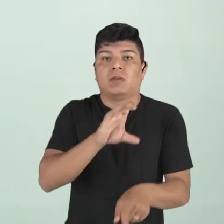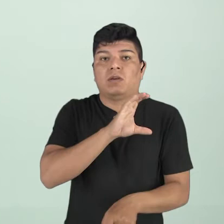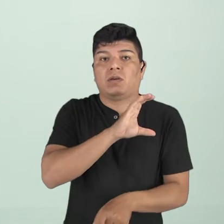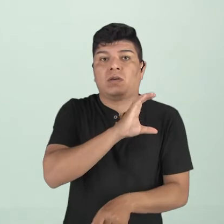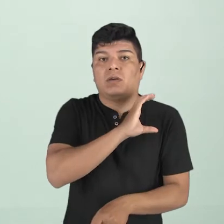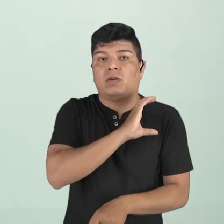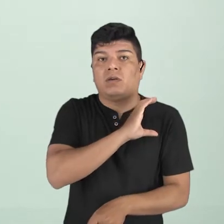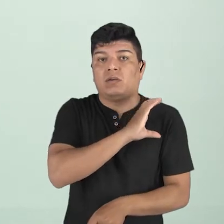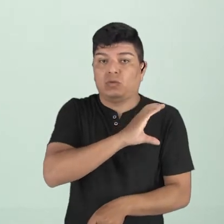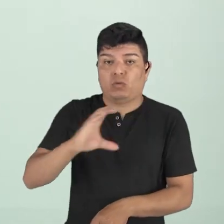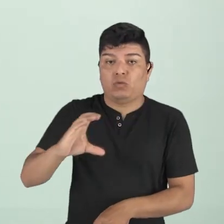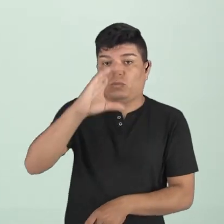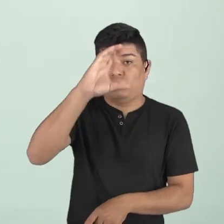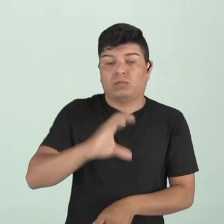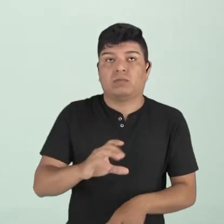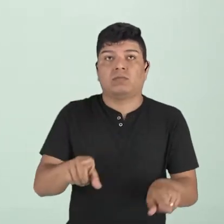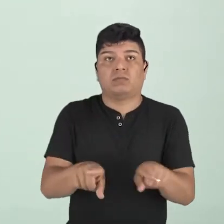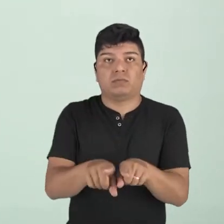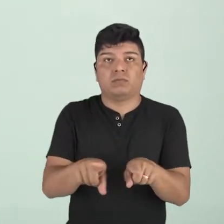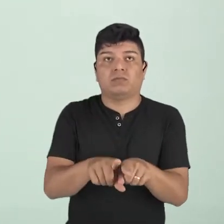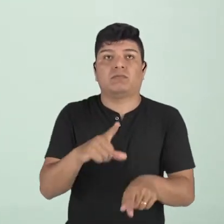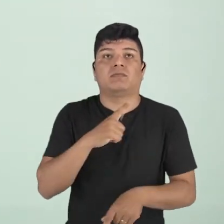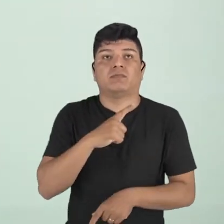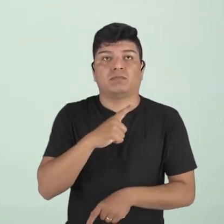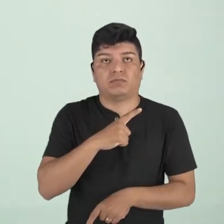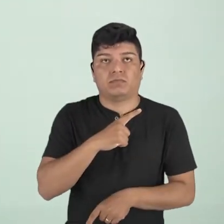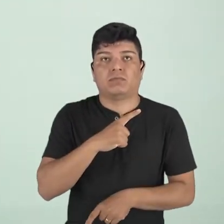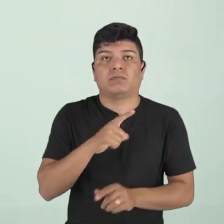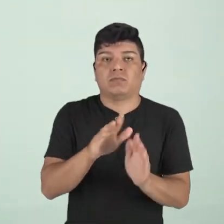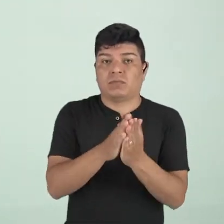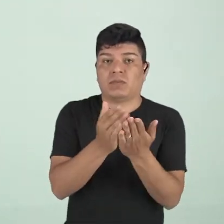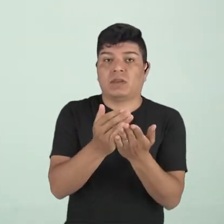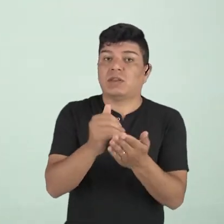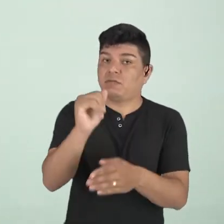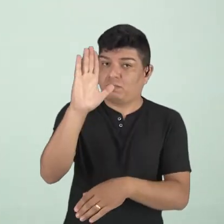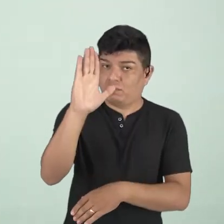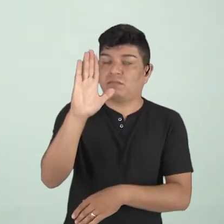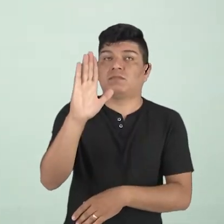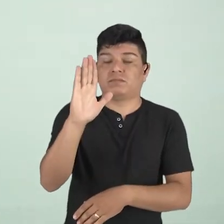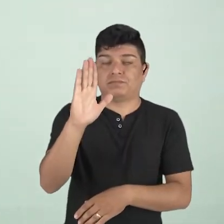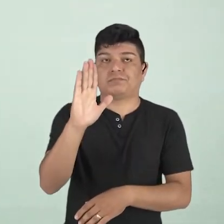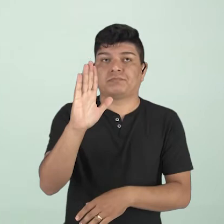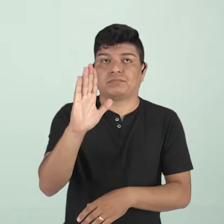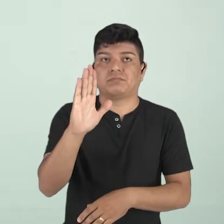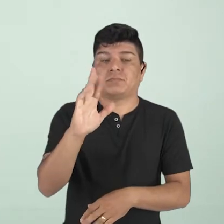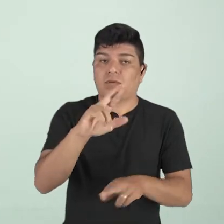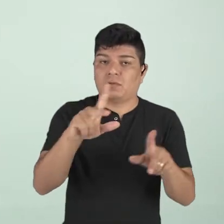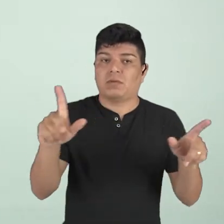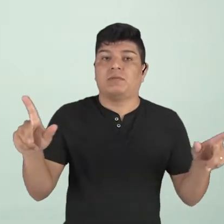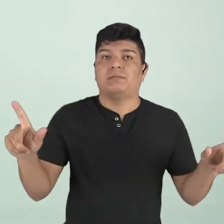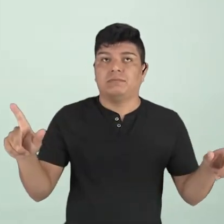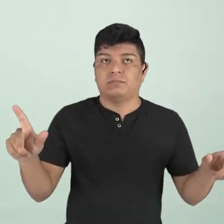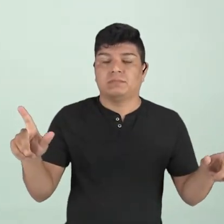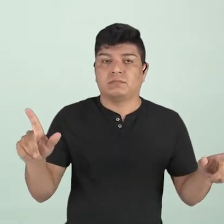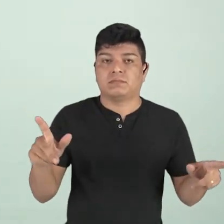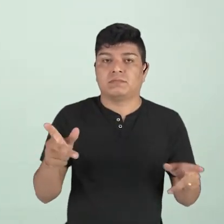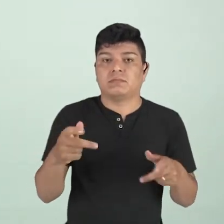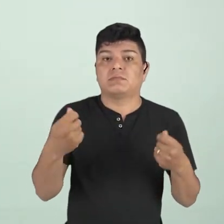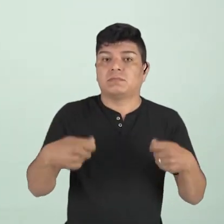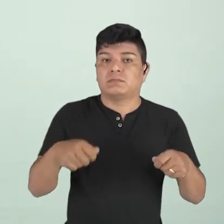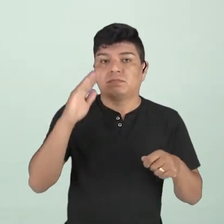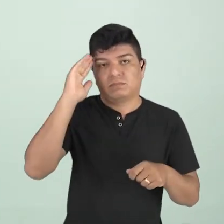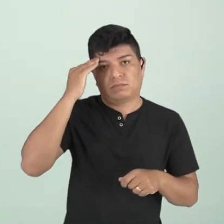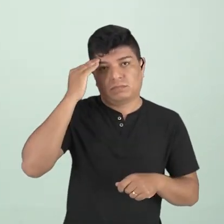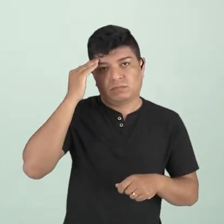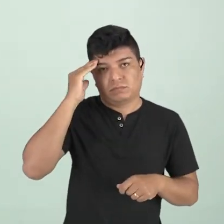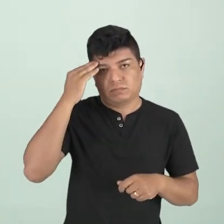livros deuterocanônicos. Então, tem livros a mais. Então, é uma diferença que a gente deve